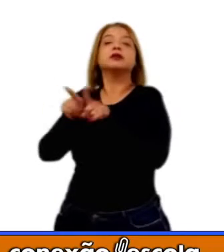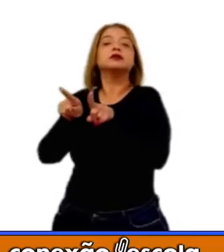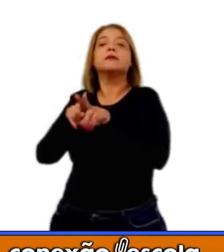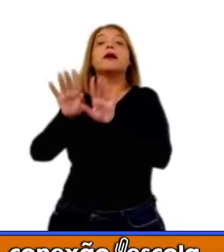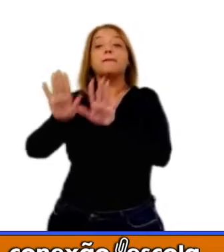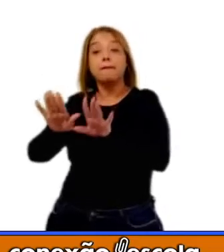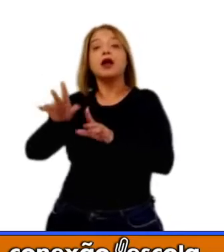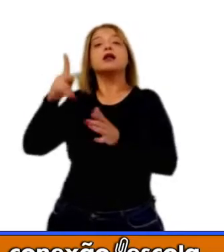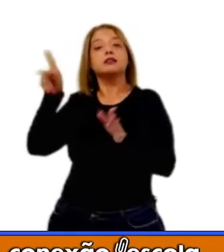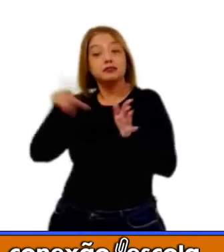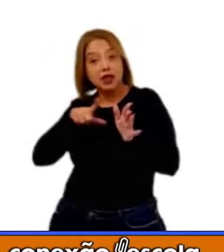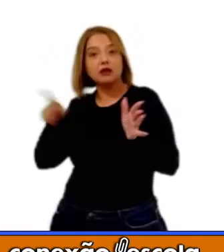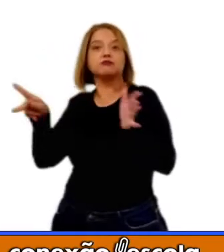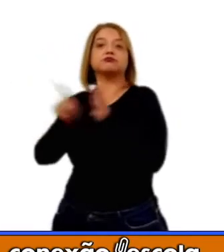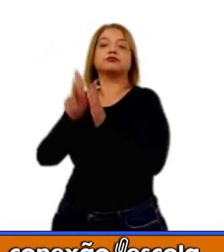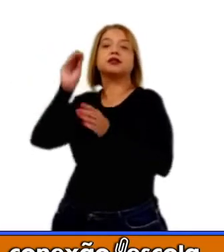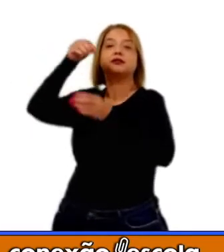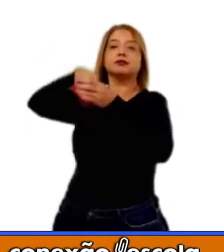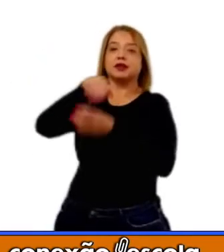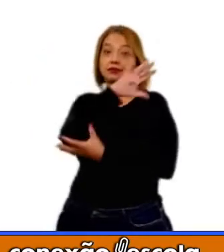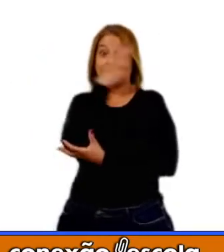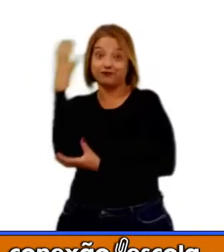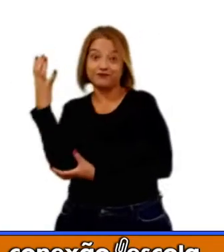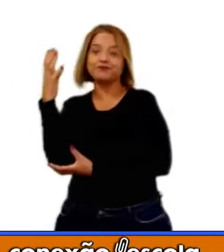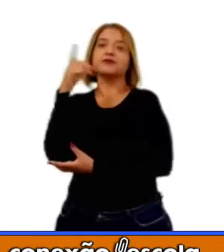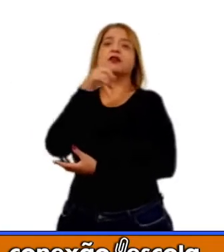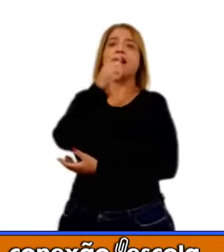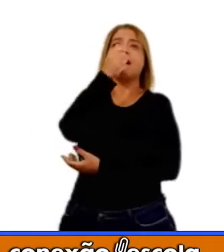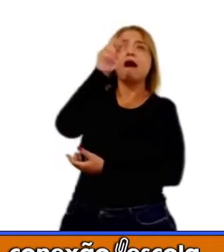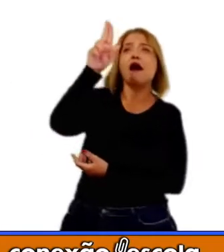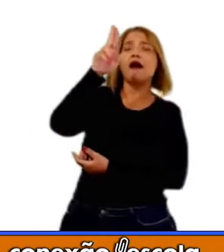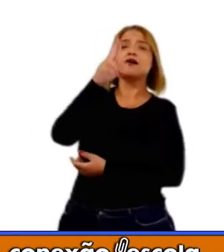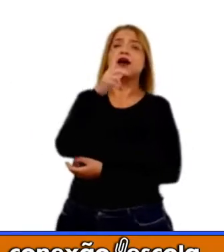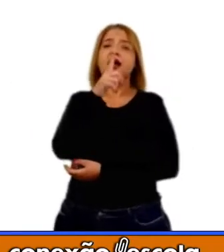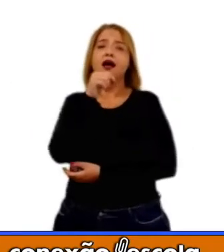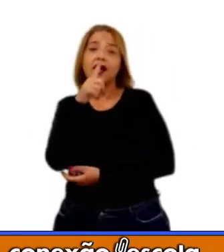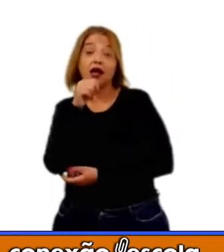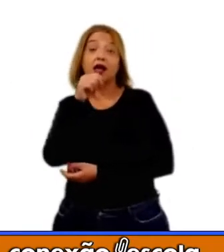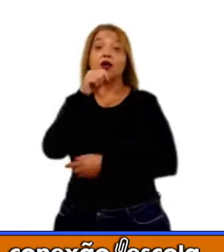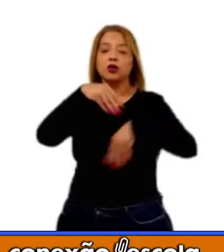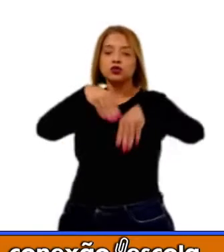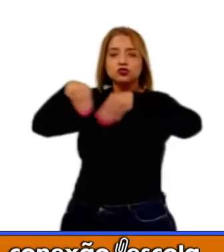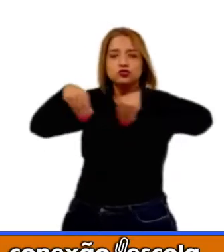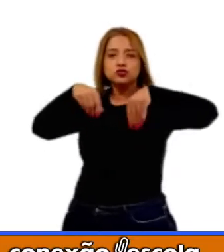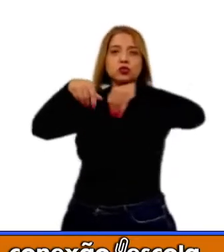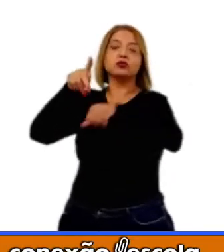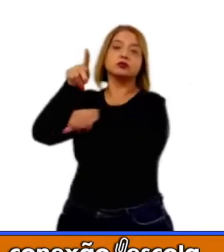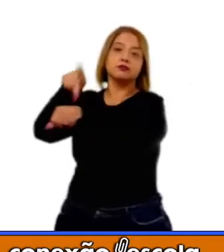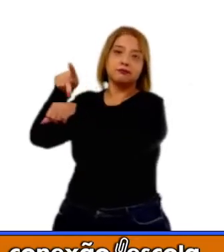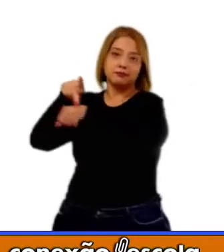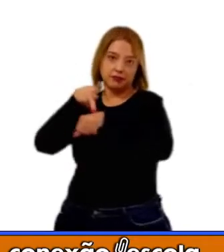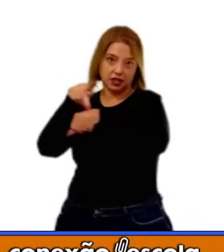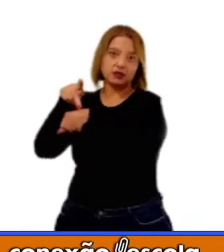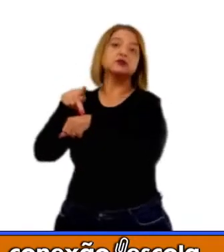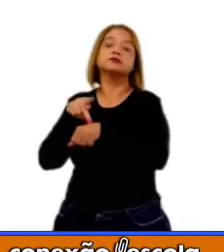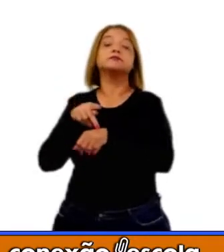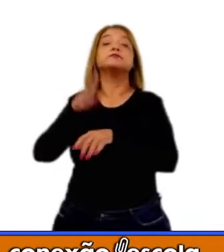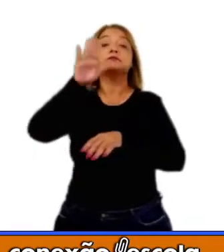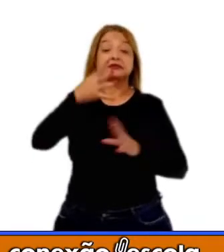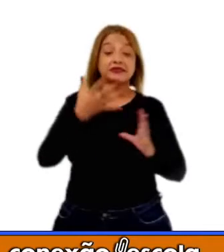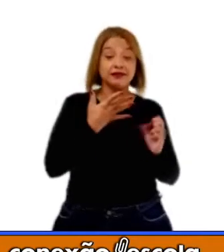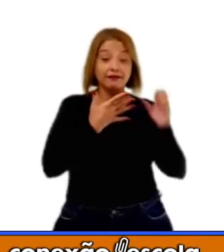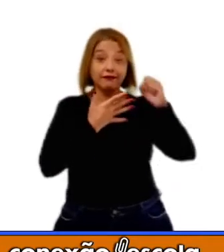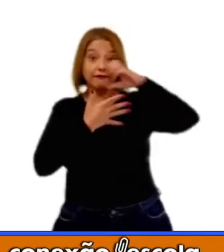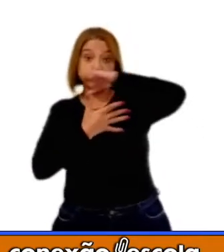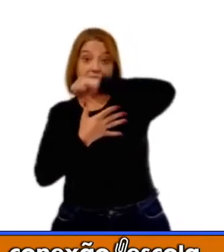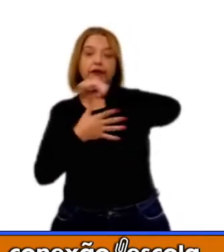são da natureza, como o ar, a água, o solo, as pedras. A cadeia alimentar